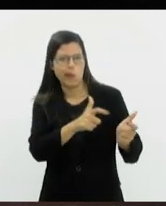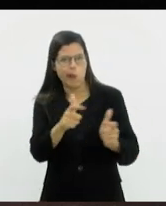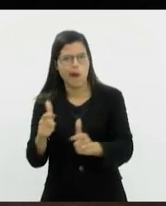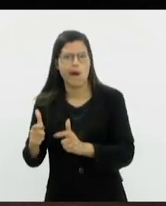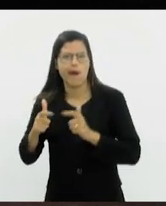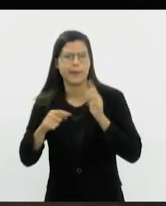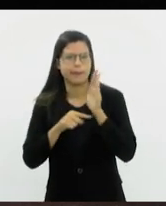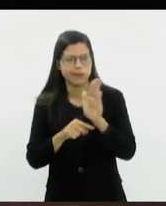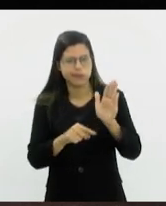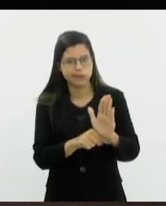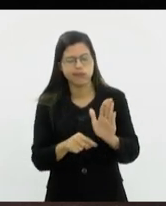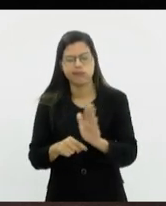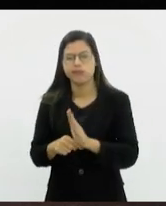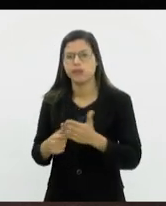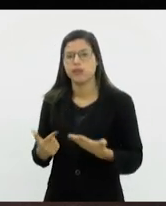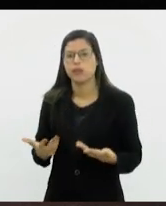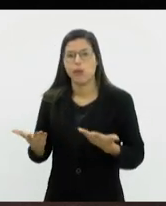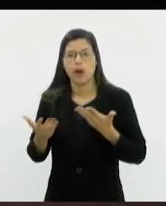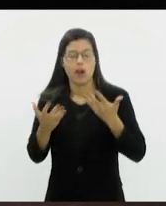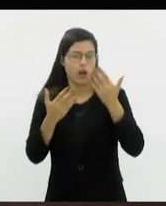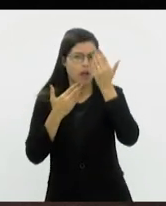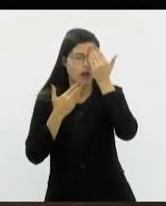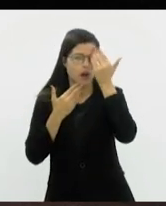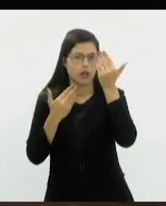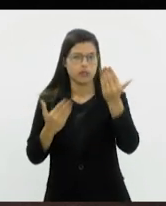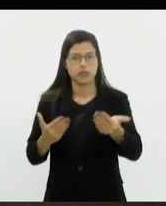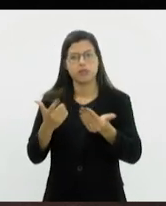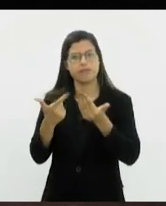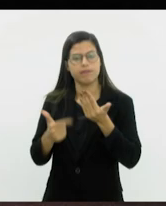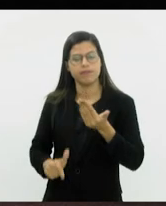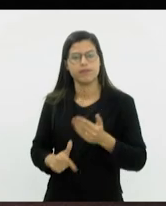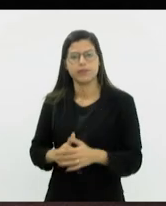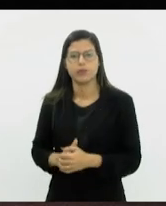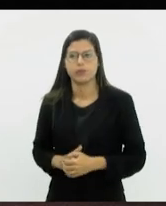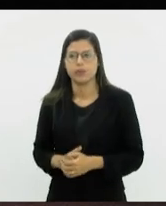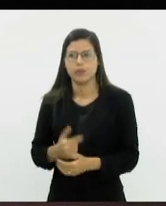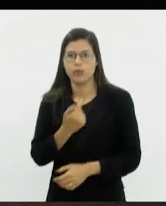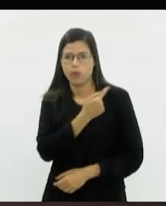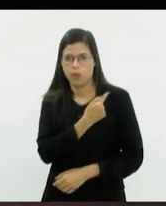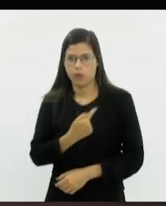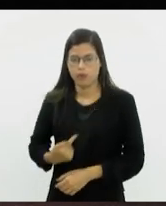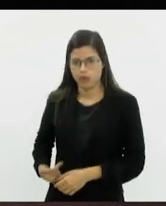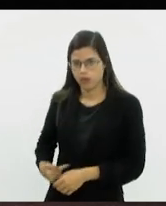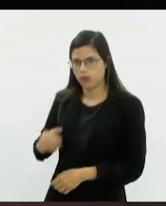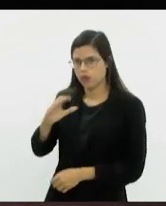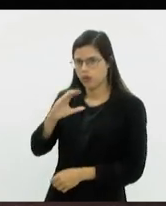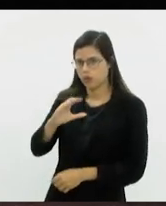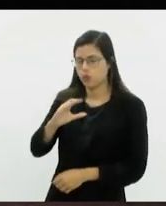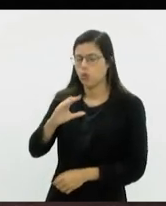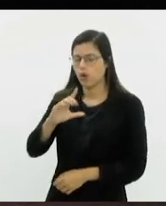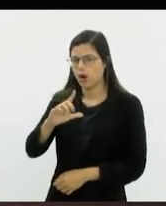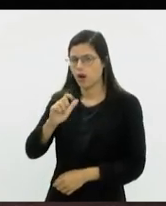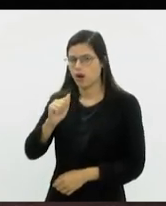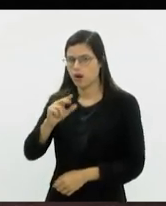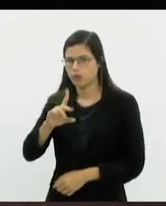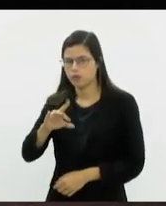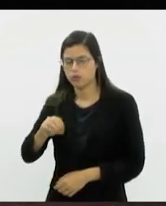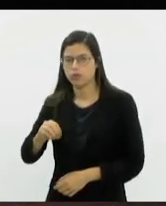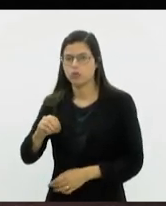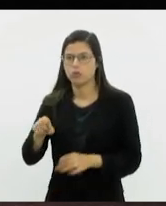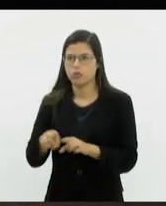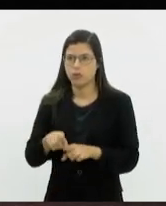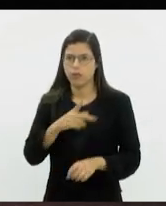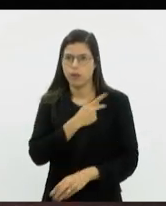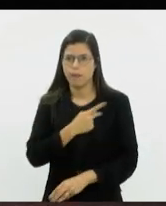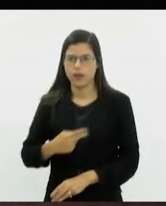E eu quero aqui agradecer mais uma vez ao governador Cláudio Castro, agradecer ao presidente